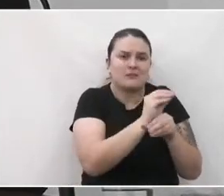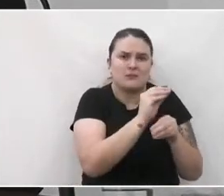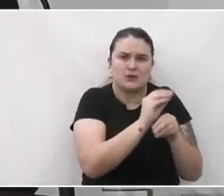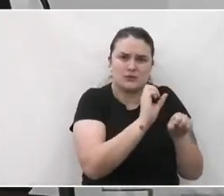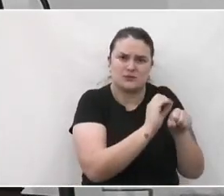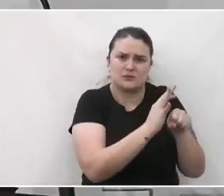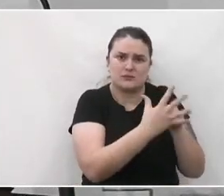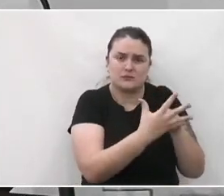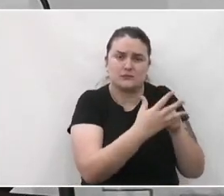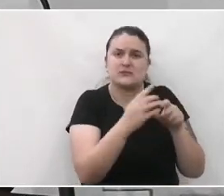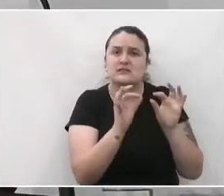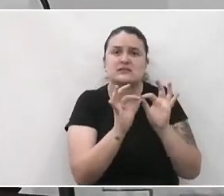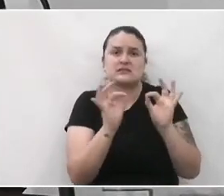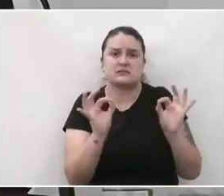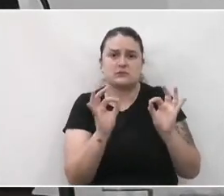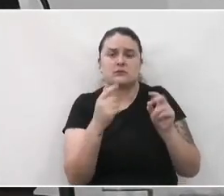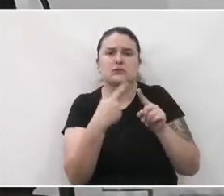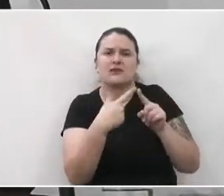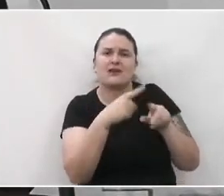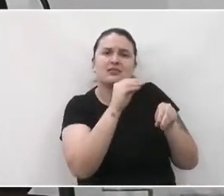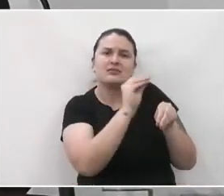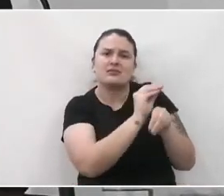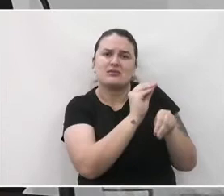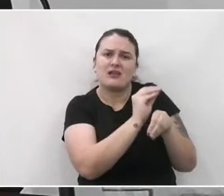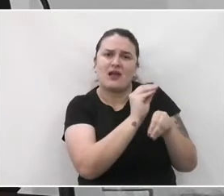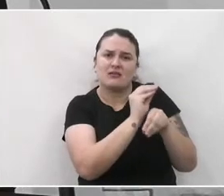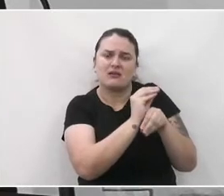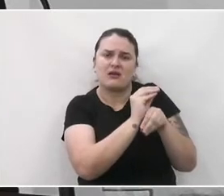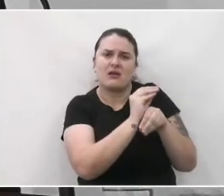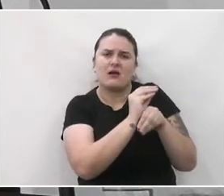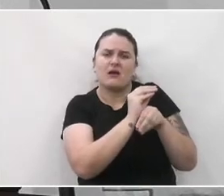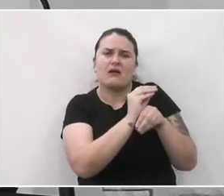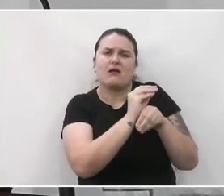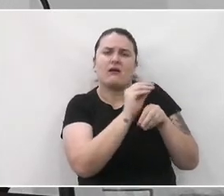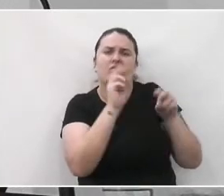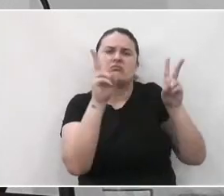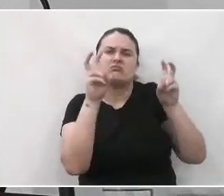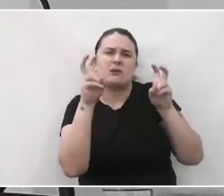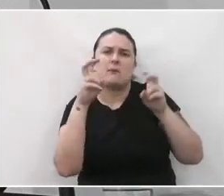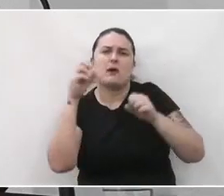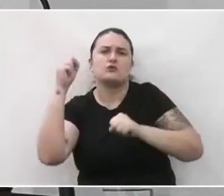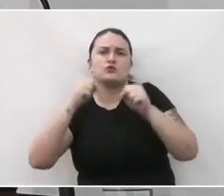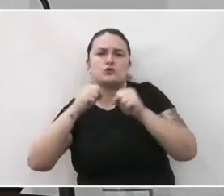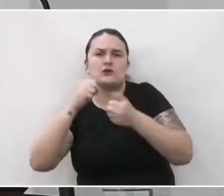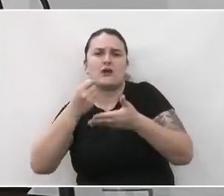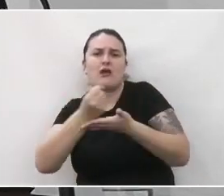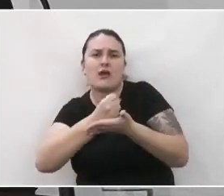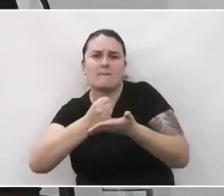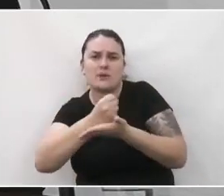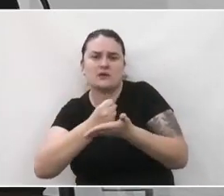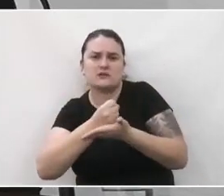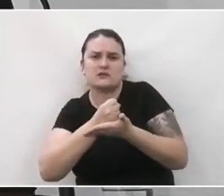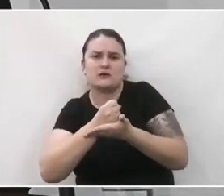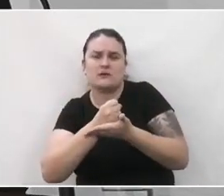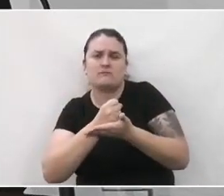porque, simples, nós estamos tratando de indústria farmacêutica. Indústria farmacêutica só visa